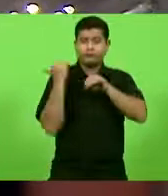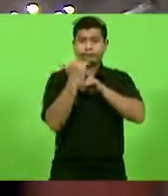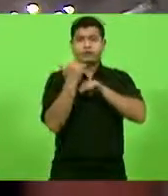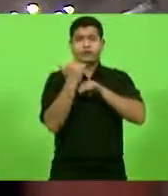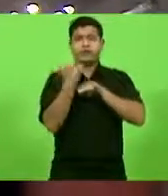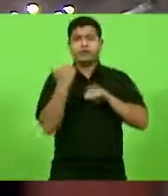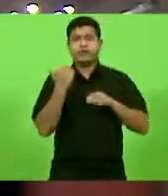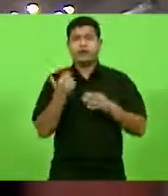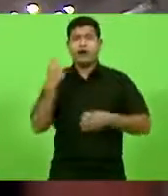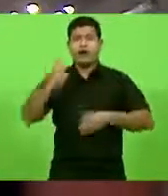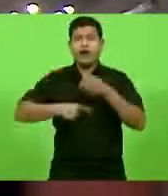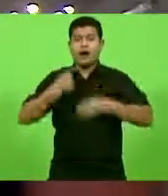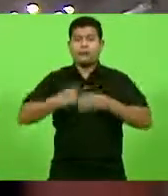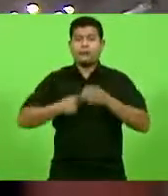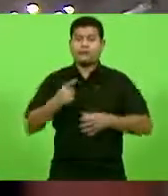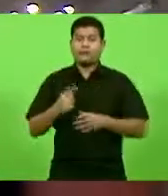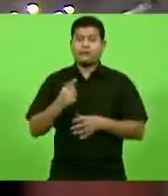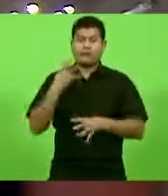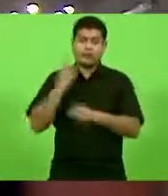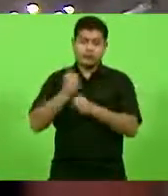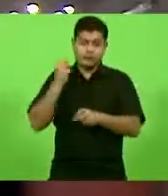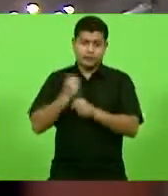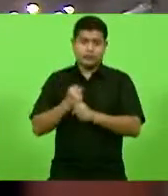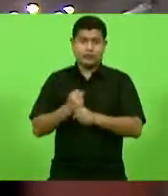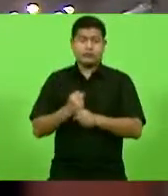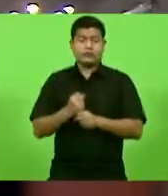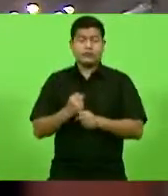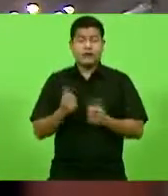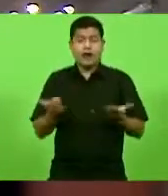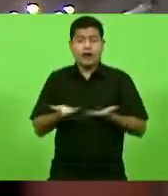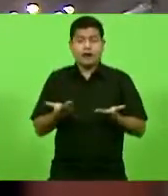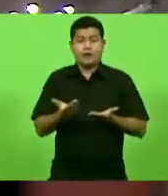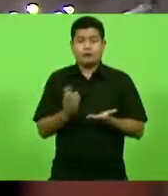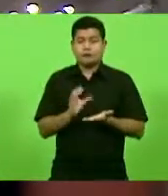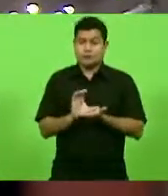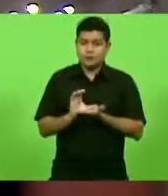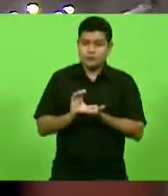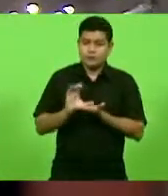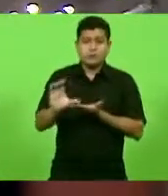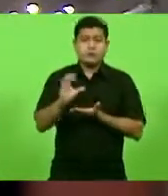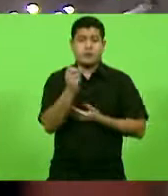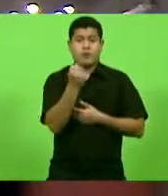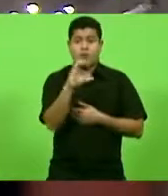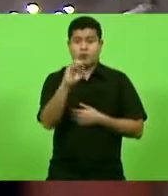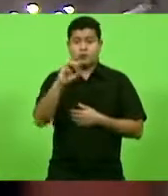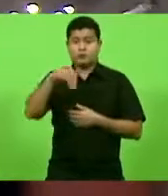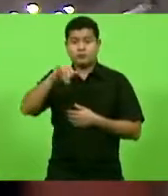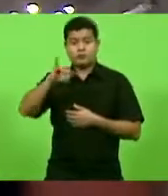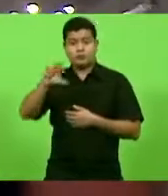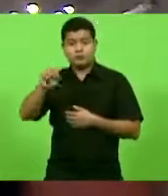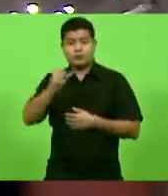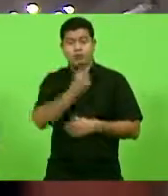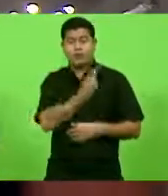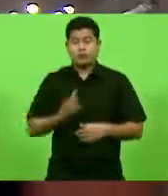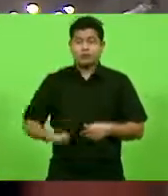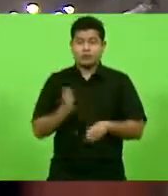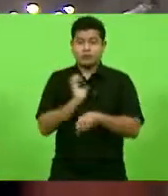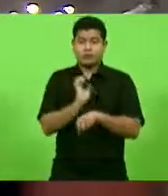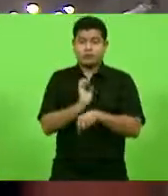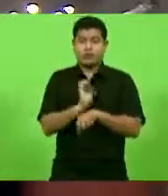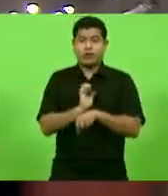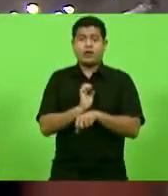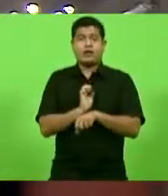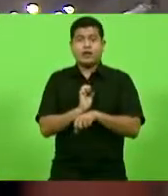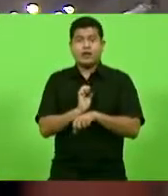de Finanças. Então, nós passamos, então, a destinar 800 milhões de reais do governo do Estado, dinheiro do catarinense, na recuperação